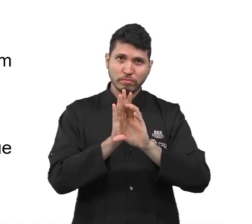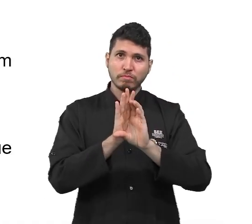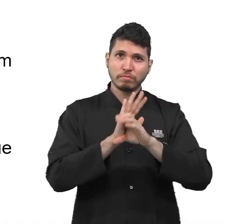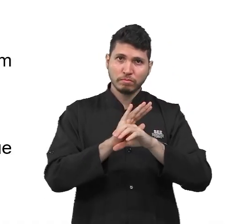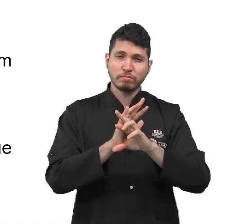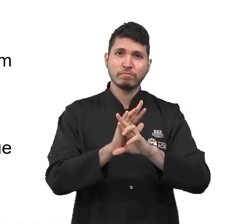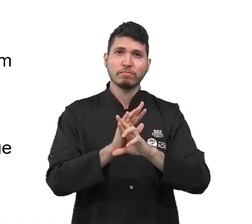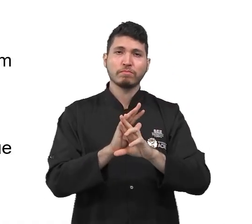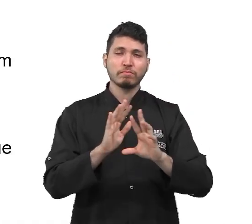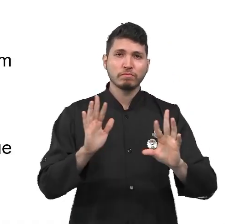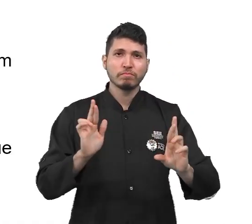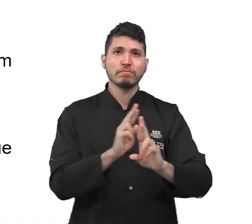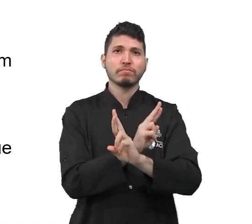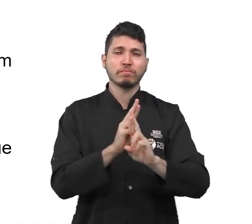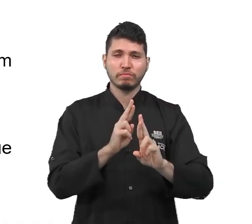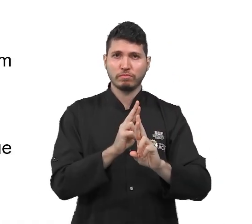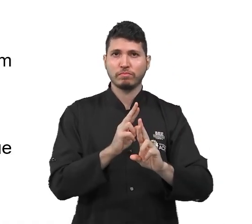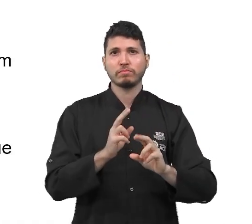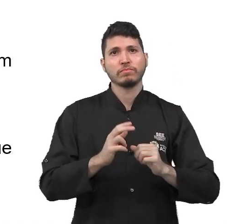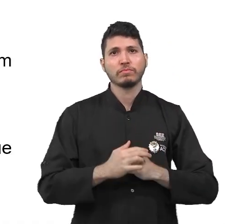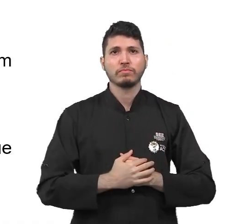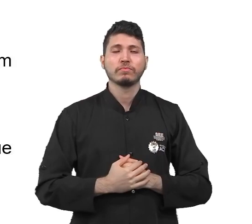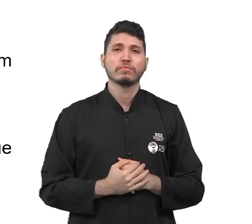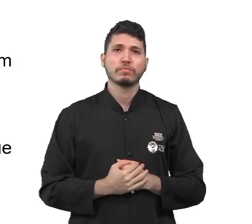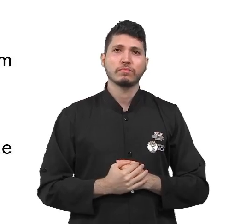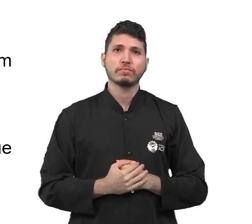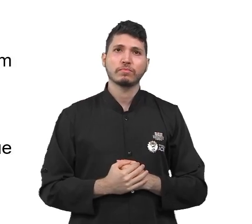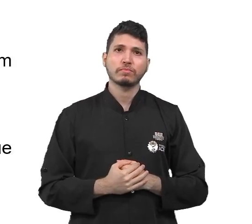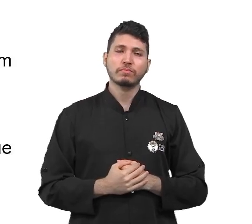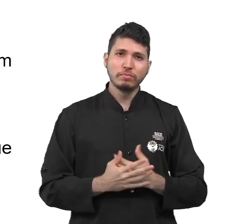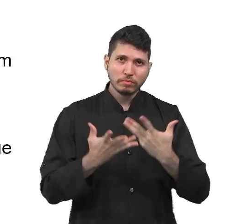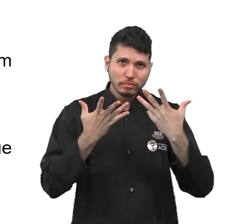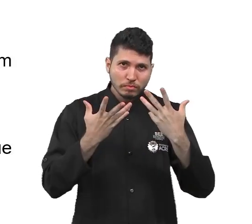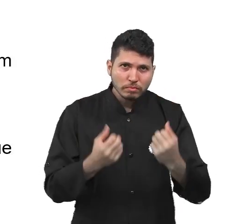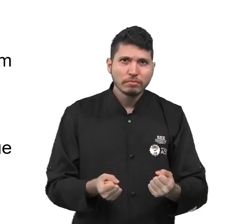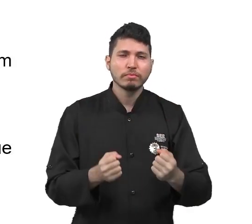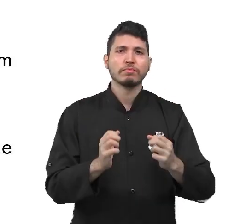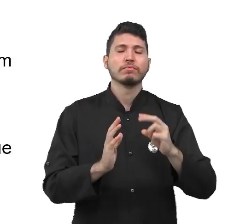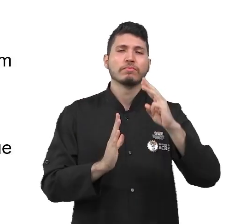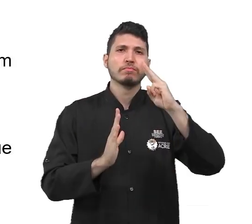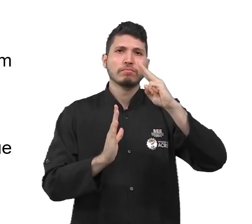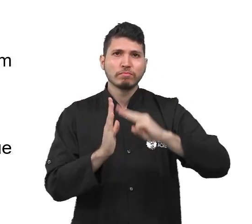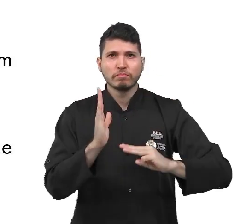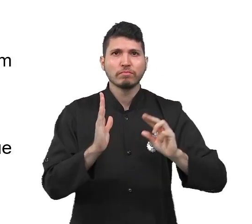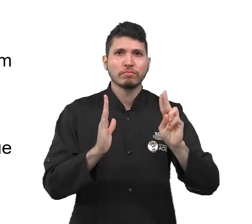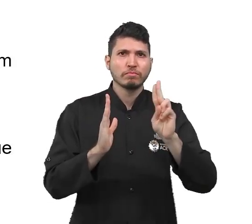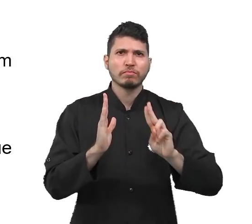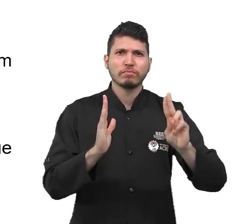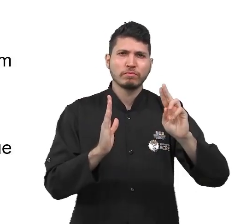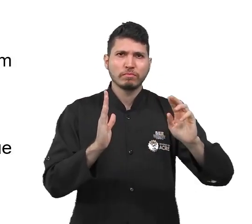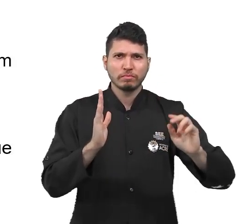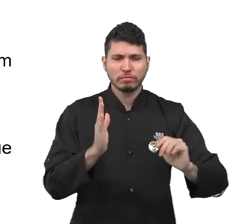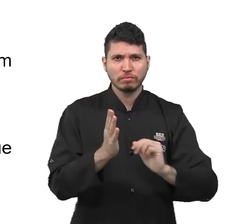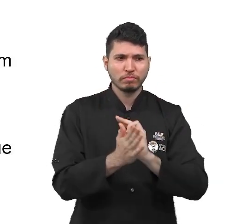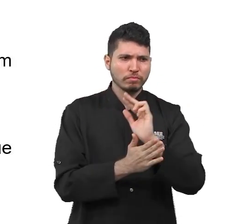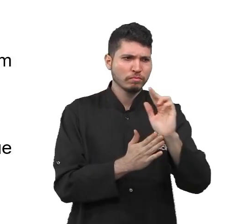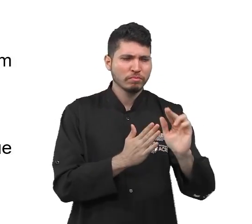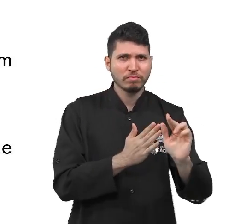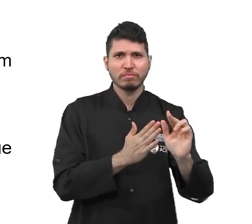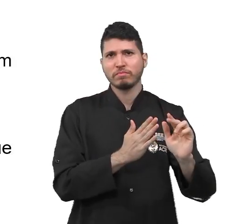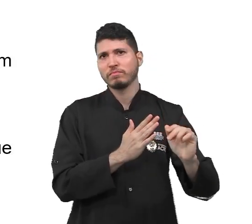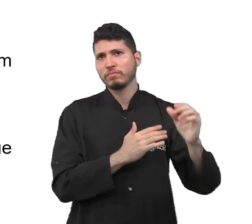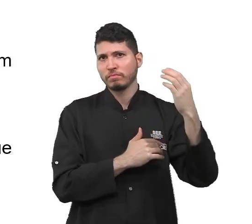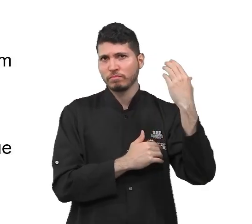ela associados, a validade dos métodos adotados pelas diferentes ciências em